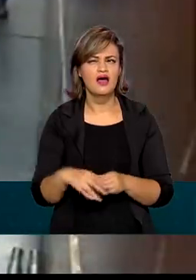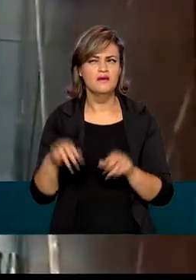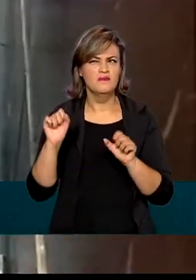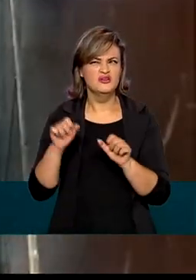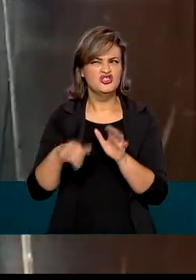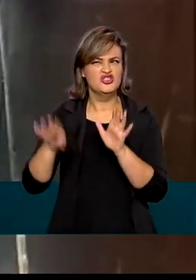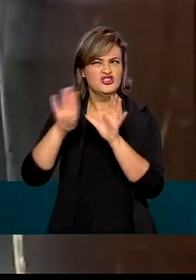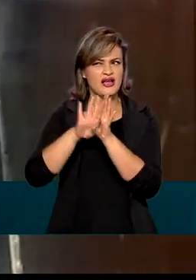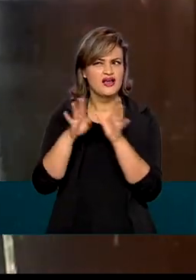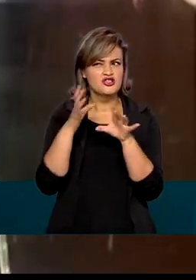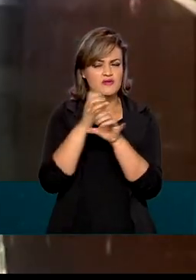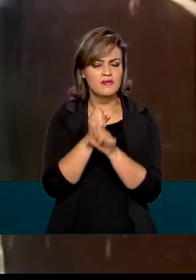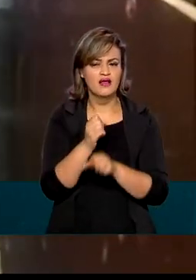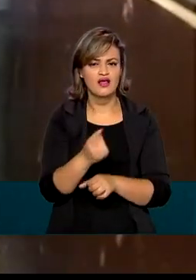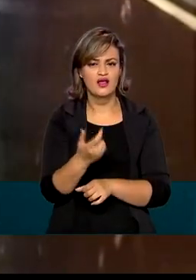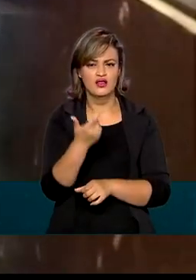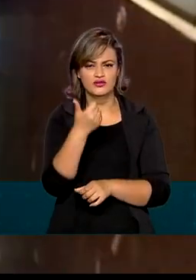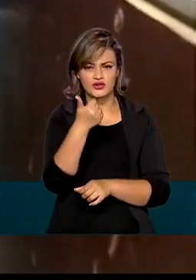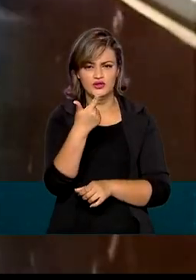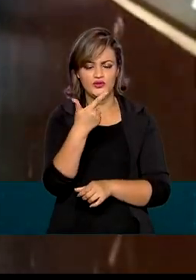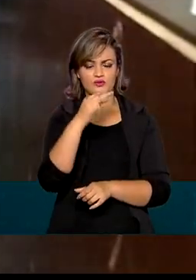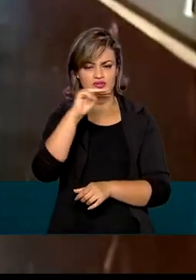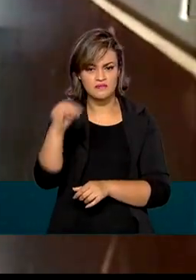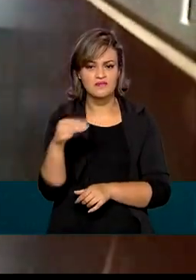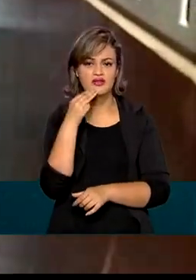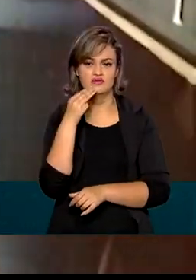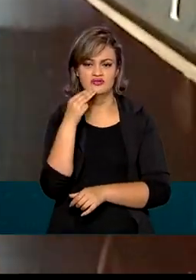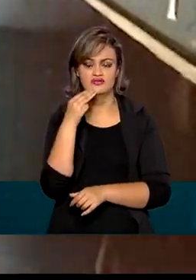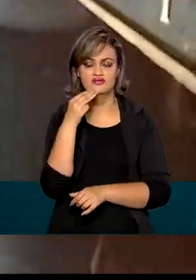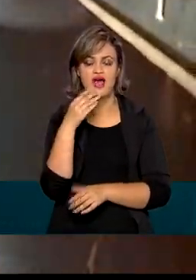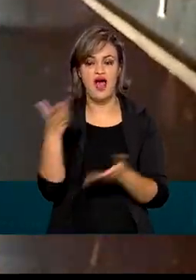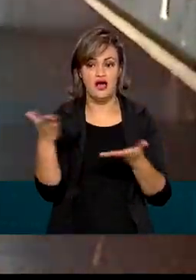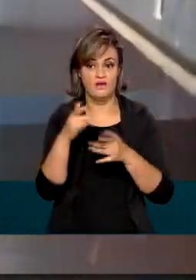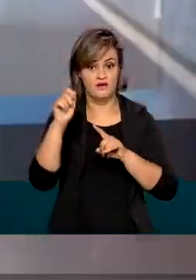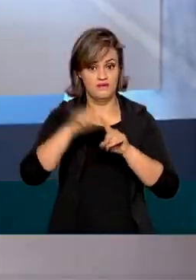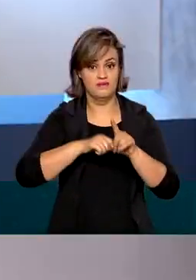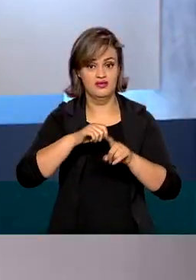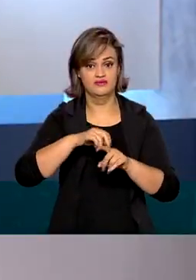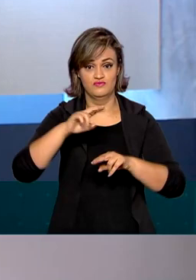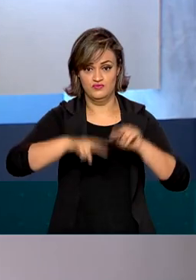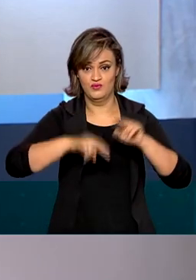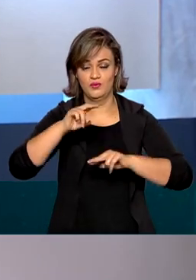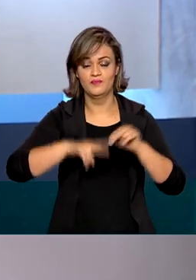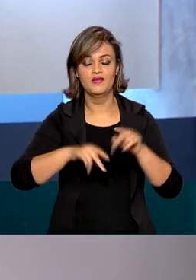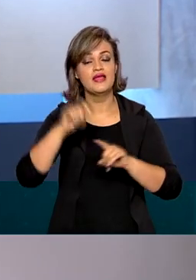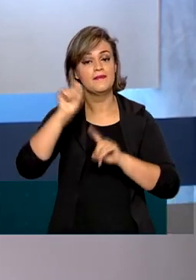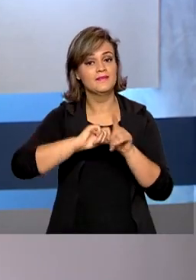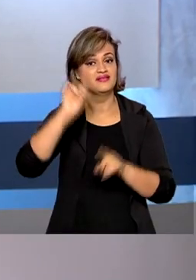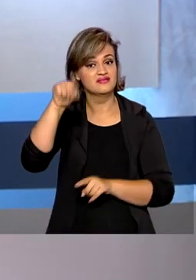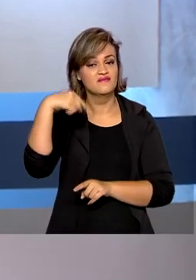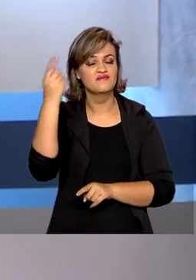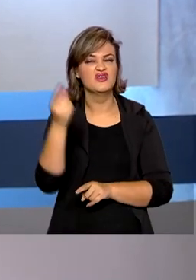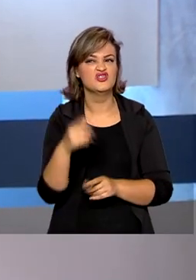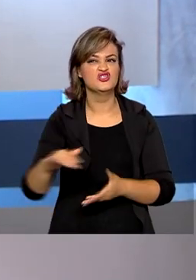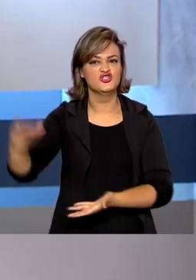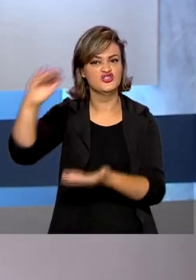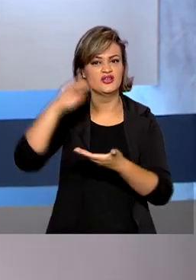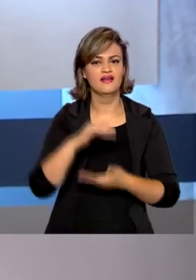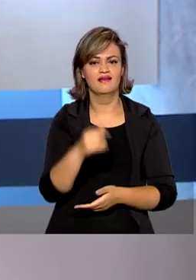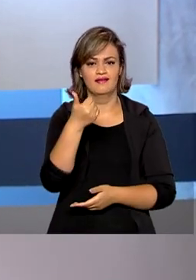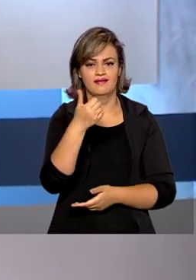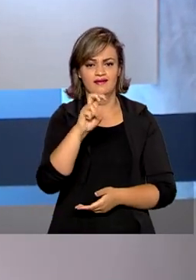laboratório entregue ao todo 12 milhões de doses ao Ministério da Saúde agora em junho EA previsão para o mês que vem é de mais 15